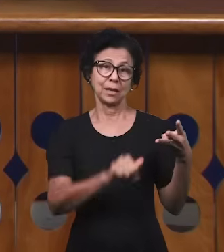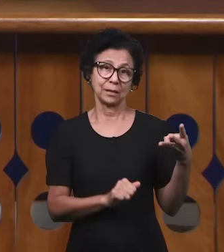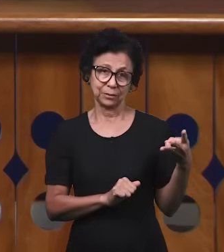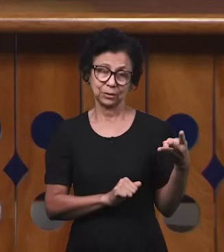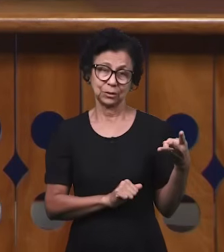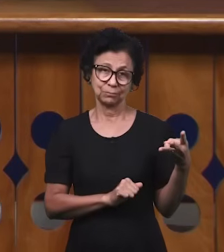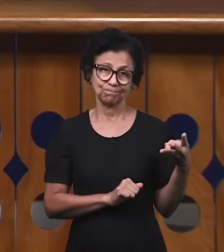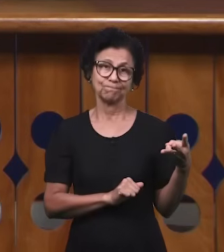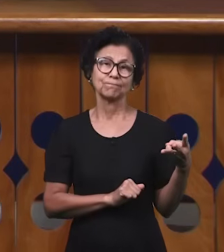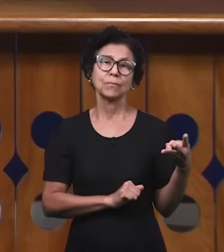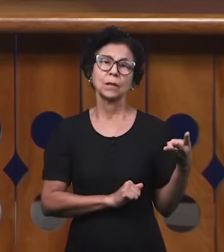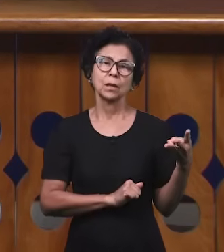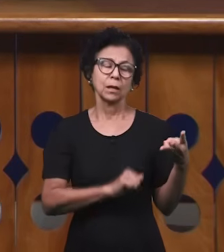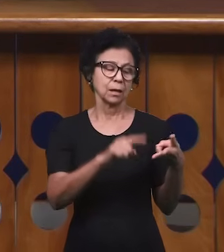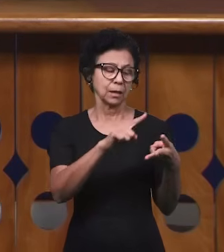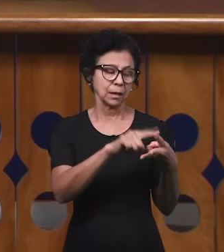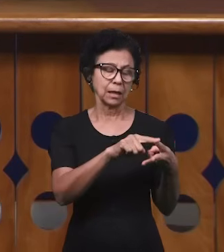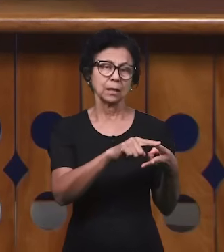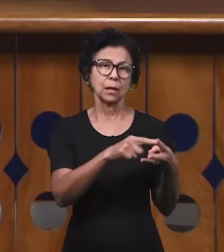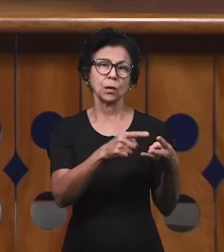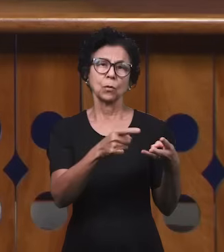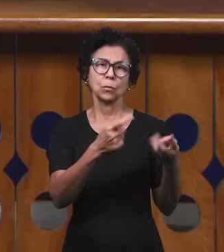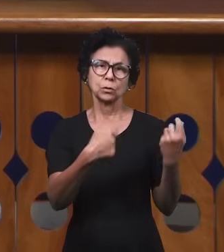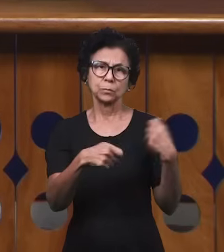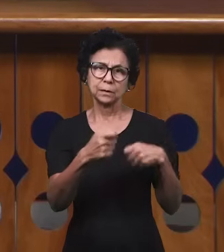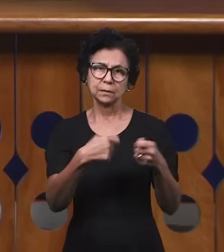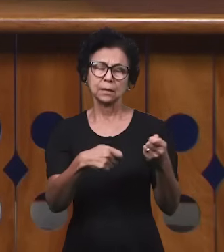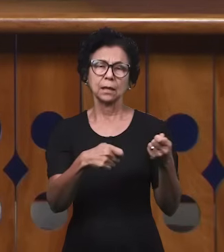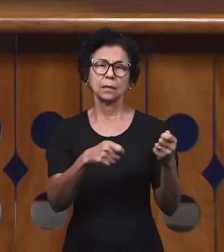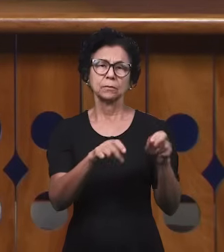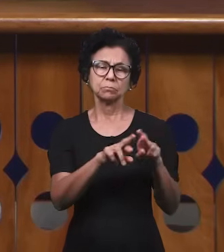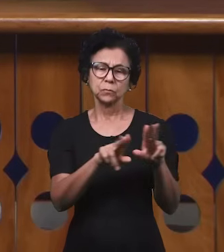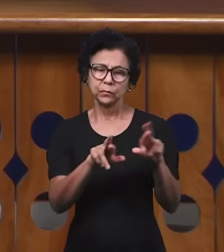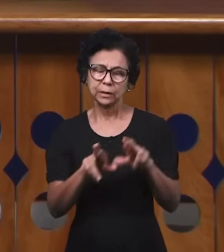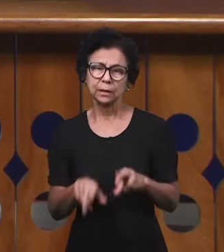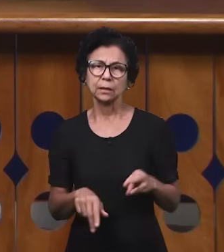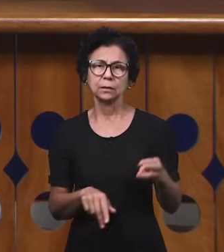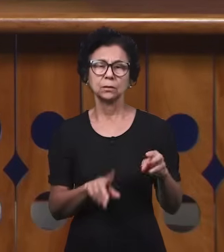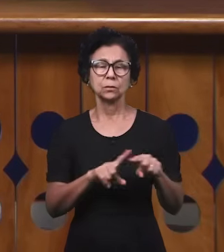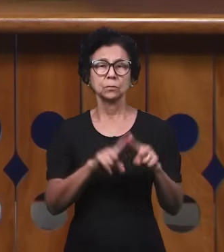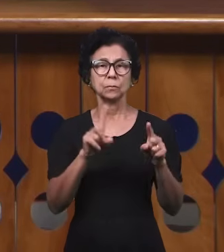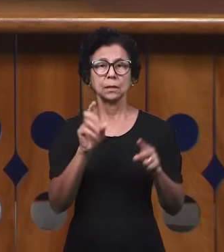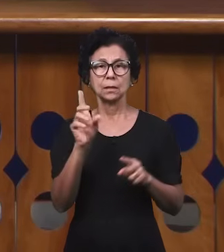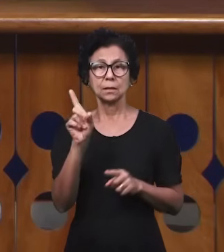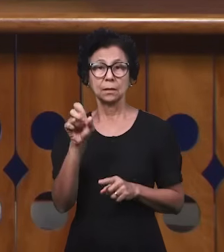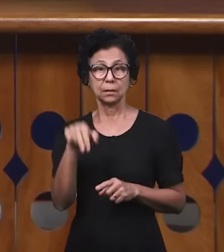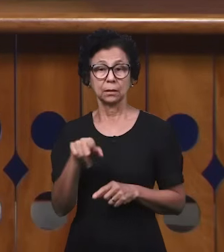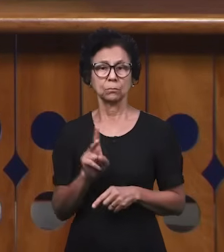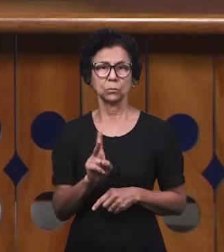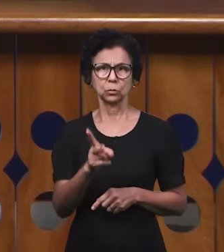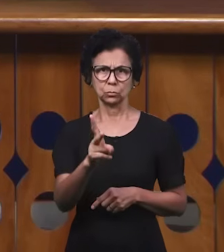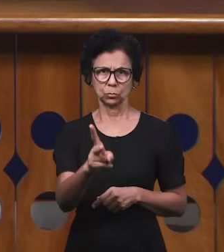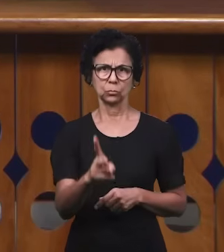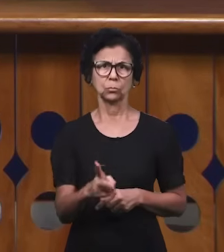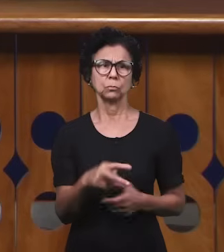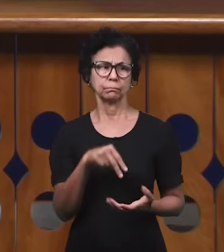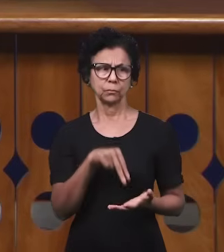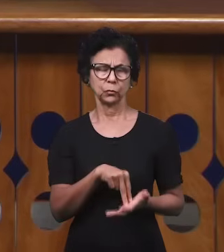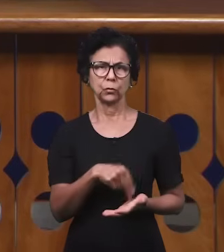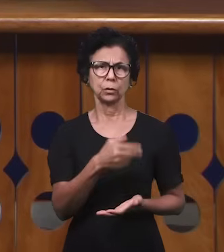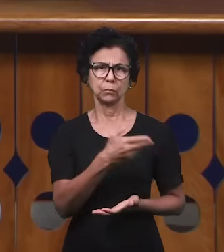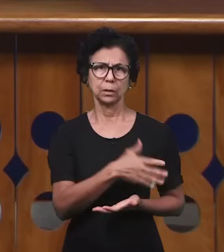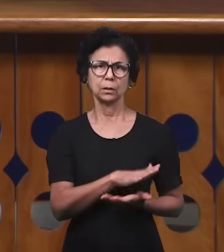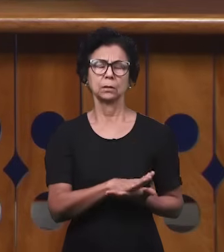Mudou a gestão, o governo, mas ele permaneceu. Então, quando nós falamos disso, é muito importante essa